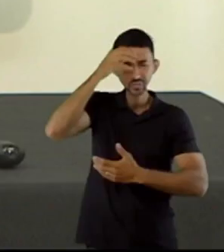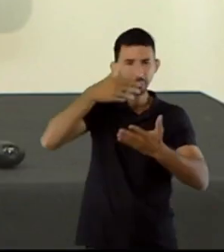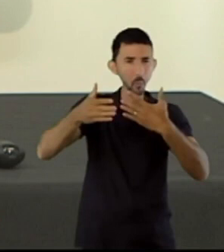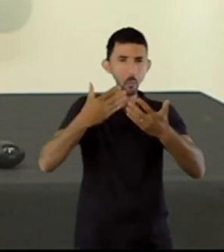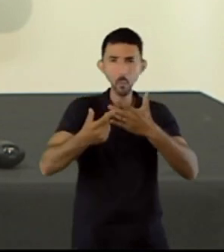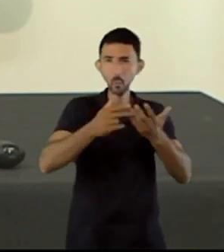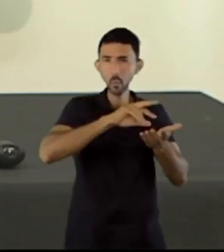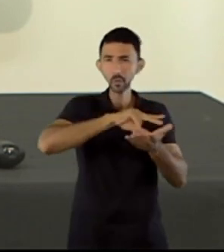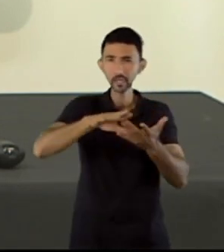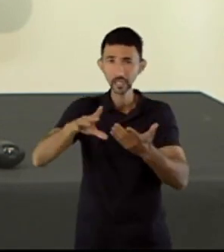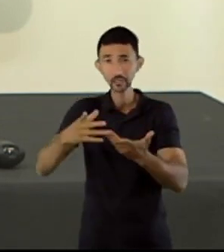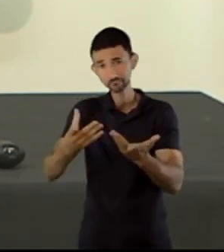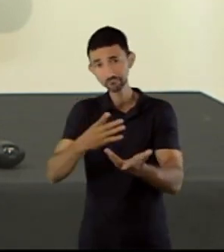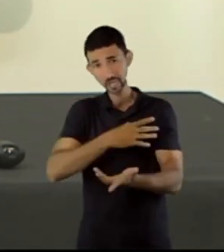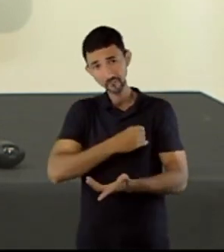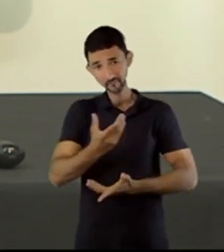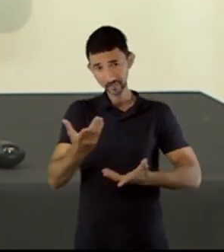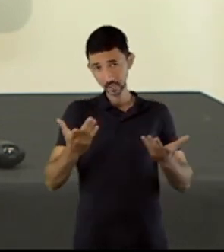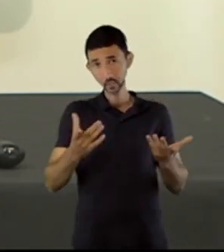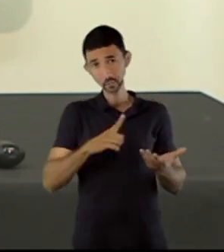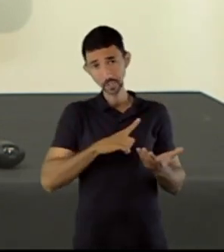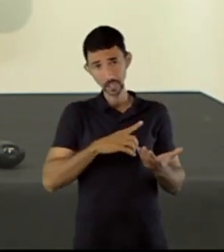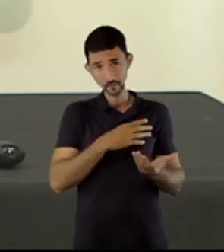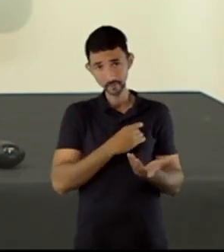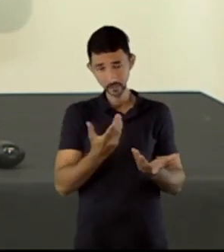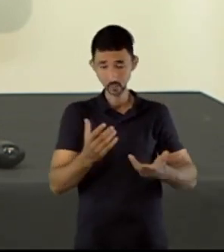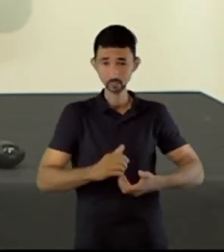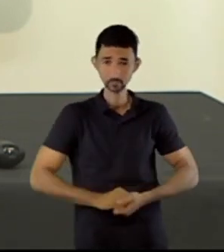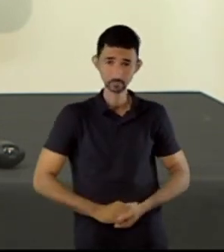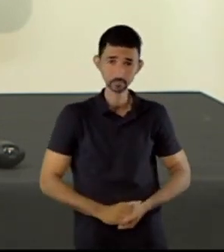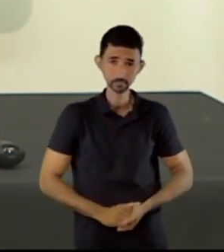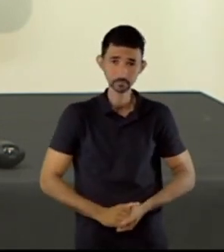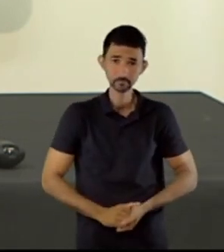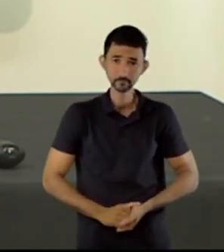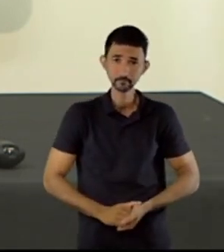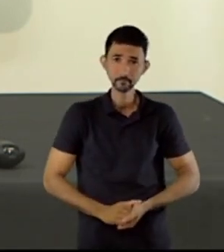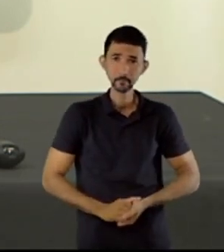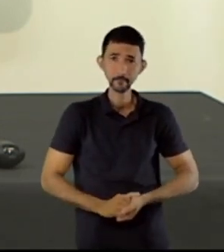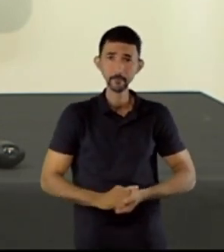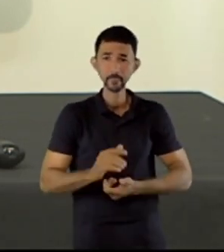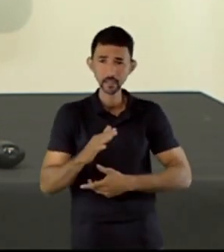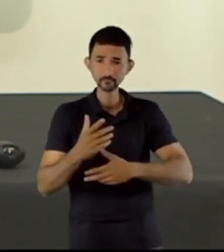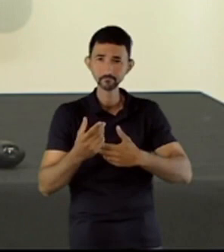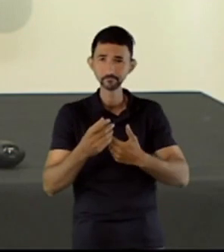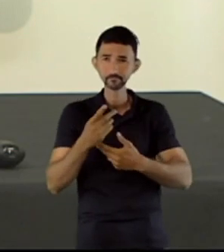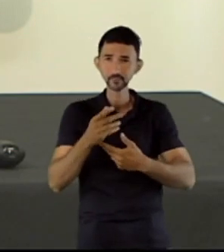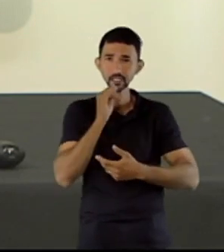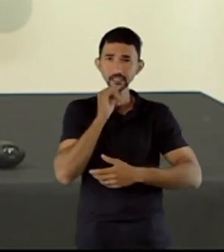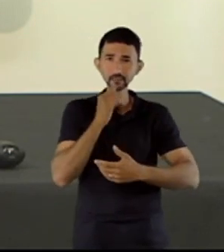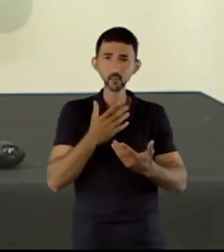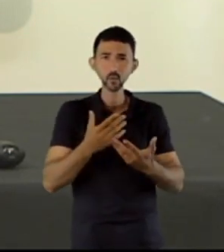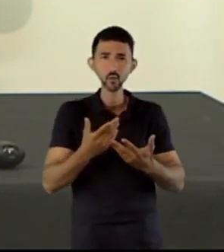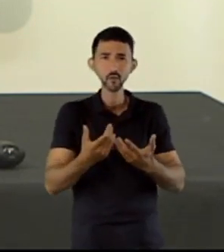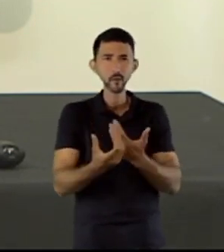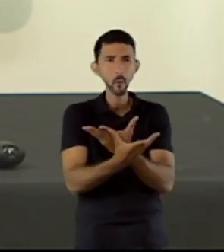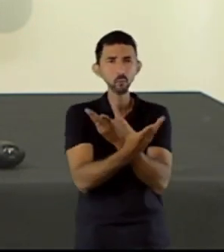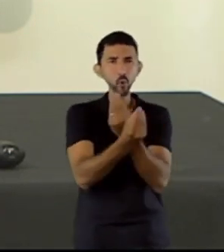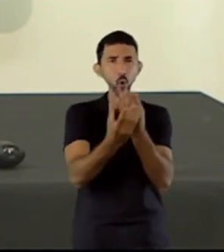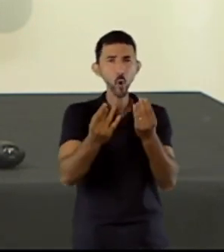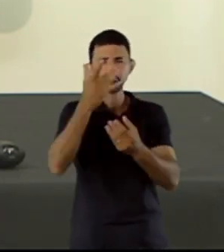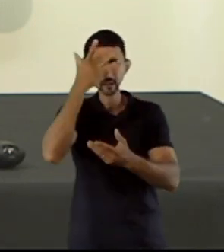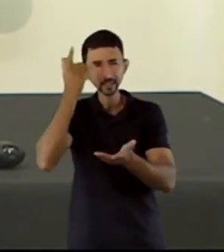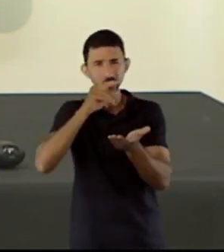tias, seus filhos, para quem tiver filhos, né? Então, já que estamos falando aí com